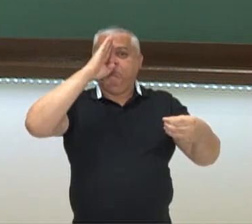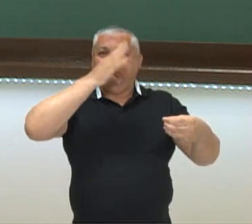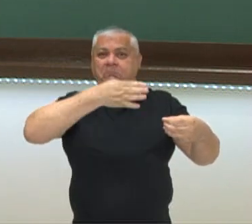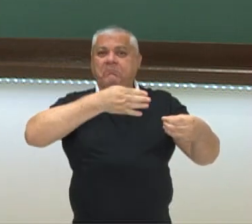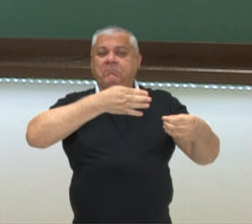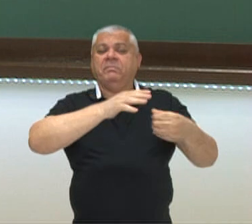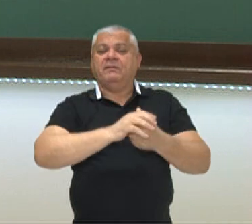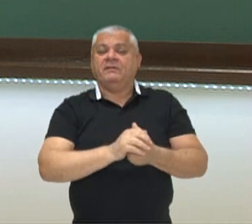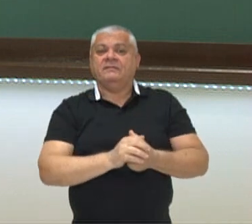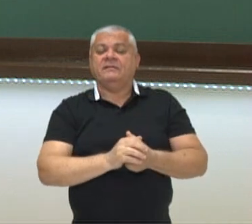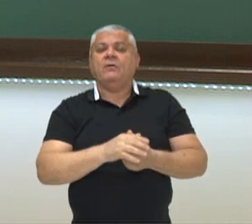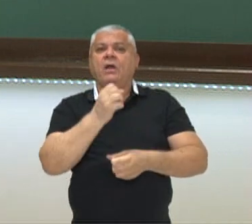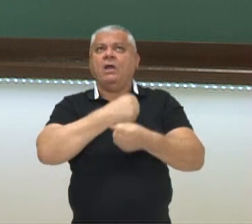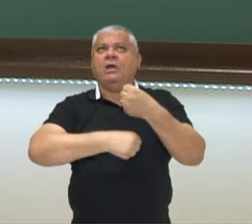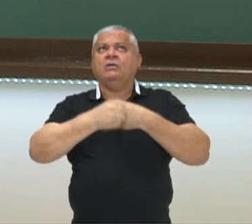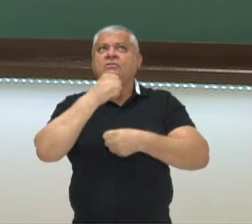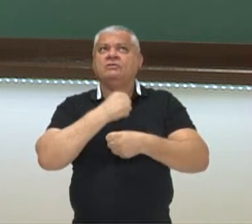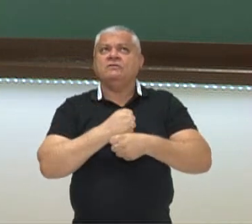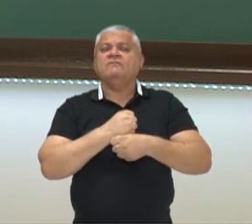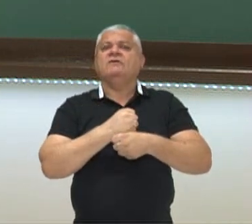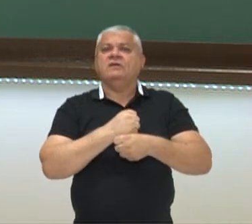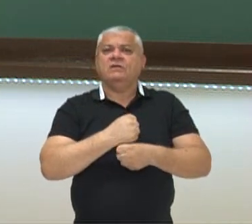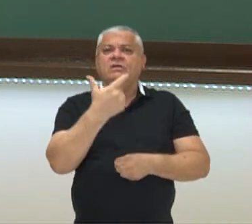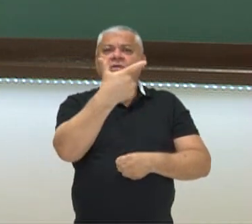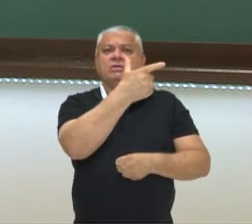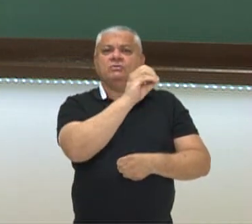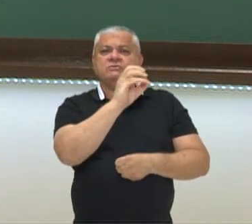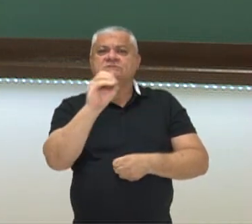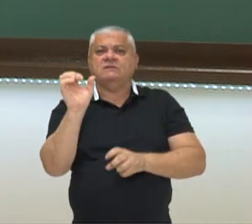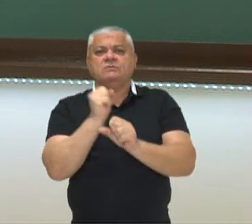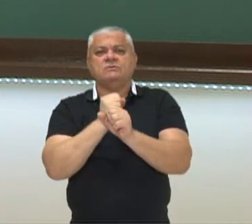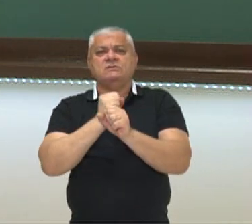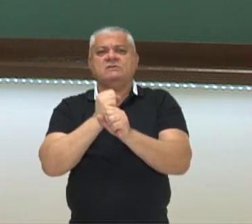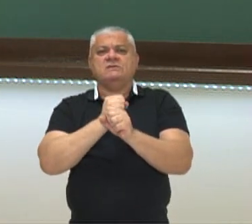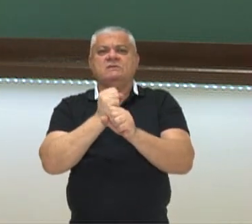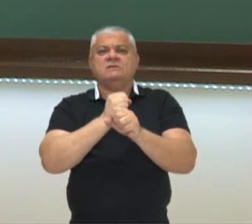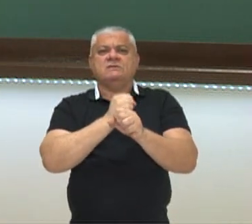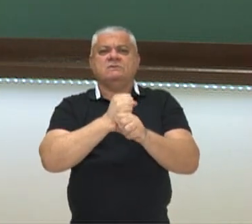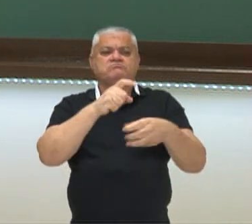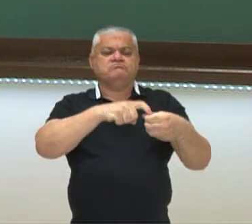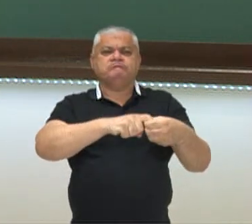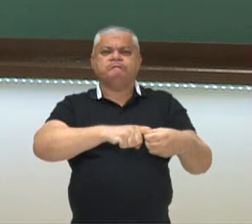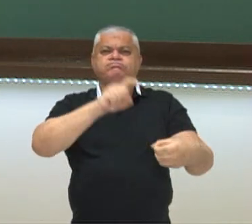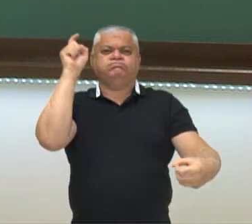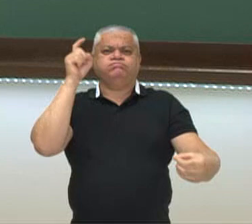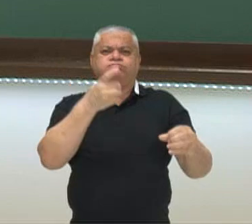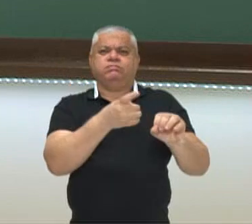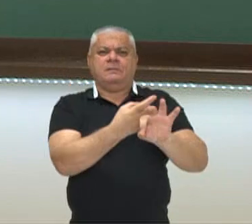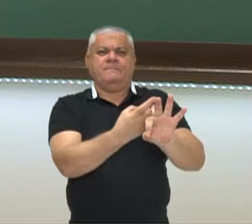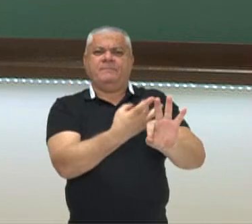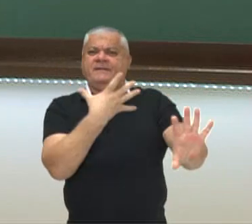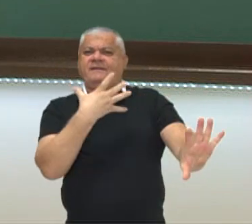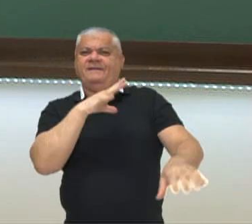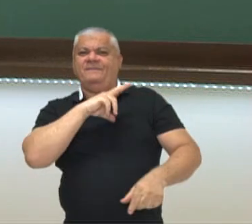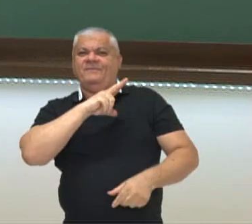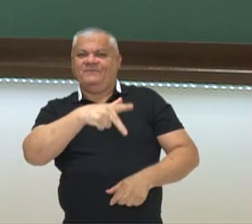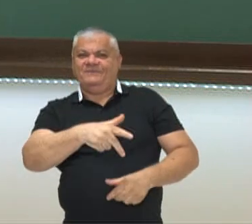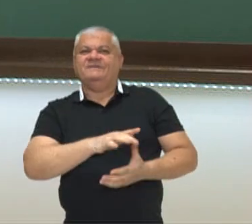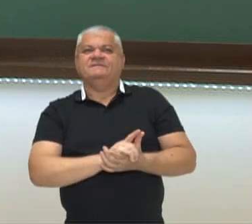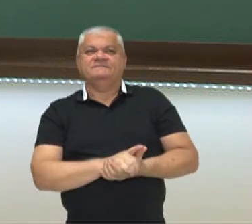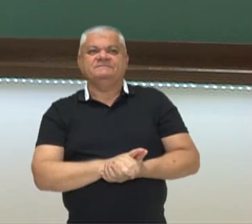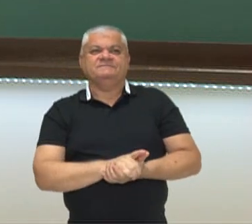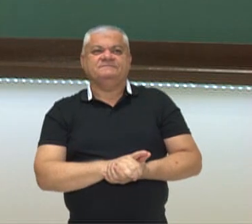vai fazer 200 anos, pessoal, que nós, nos emancipamos de Portugal. Interessante,